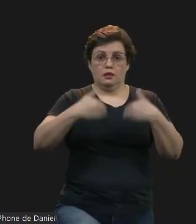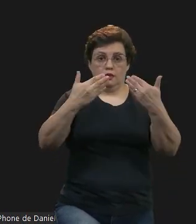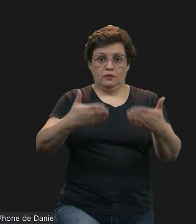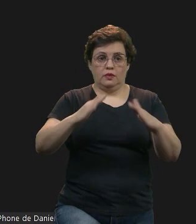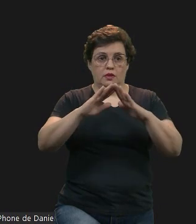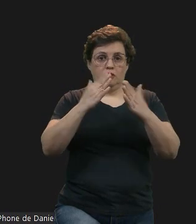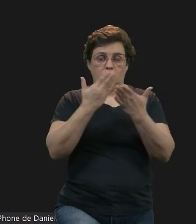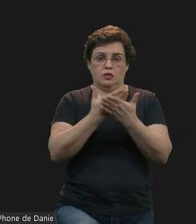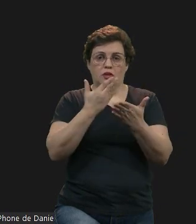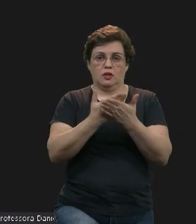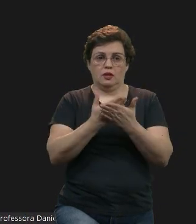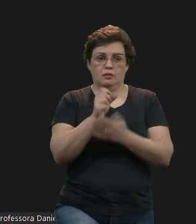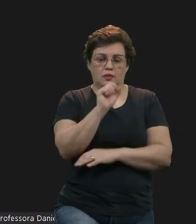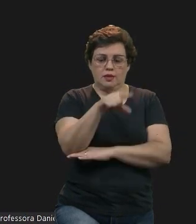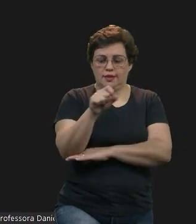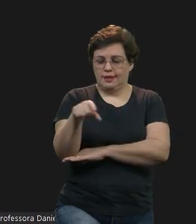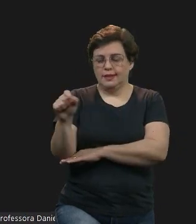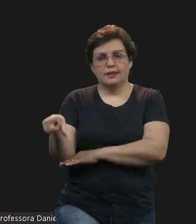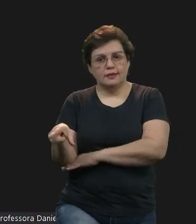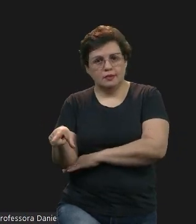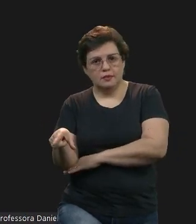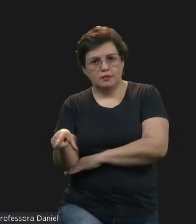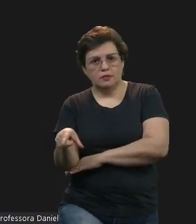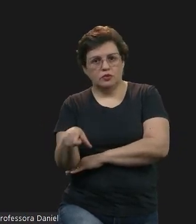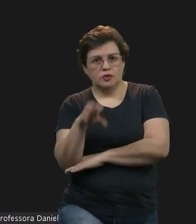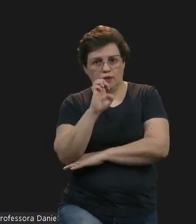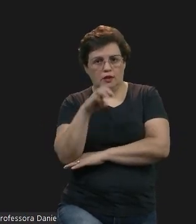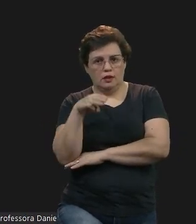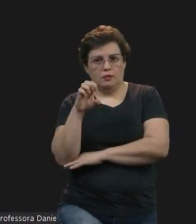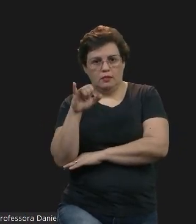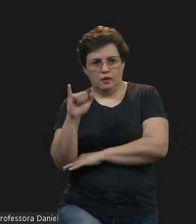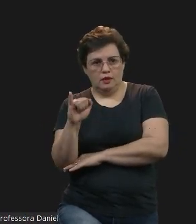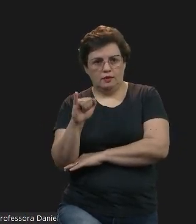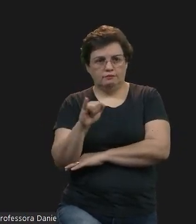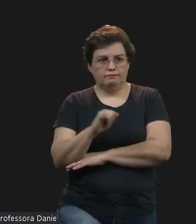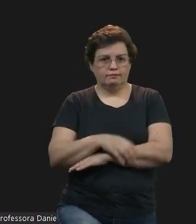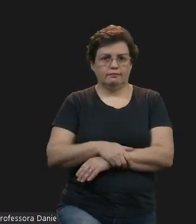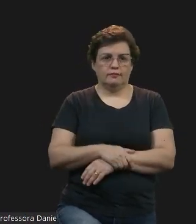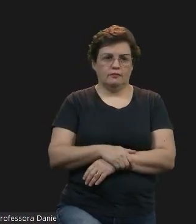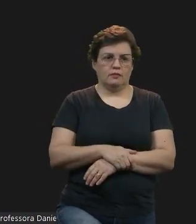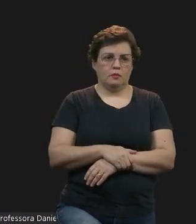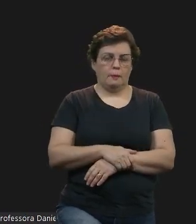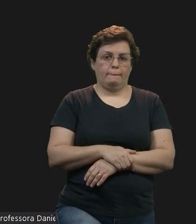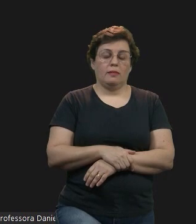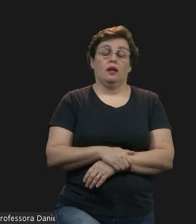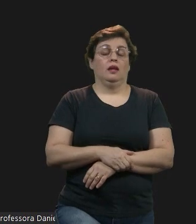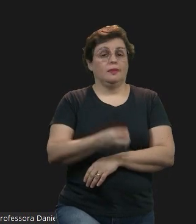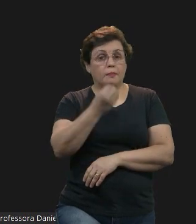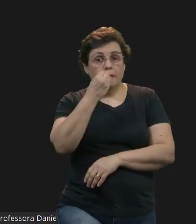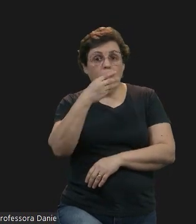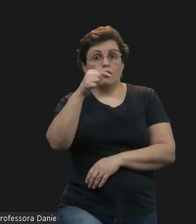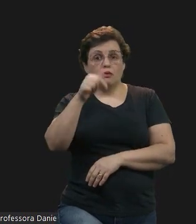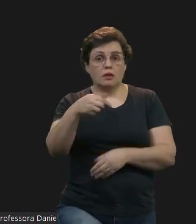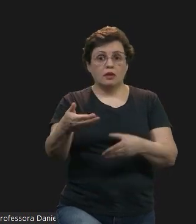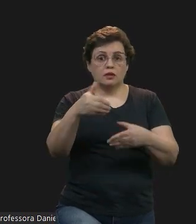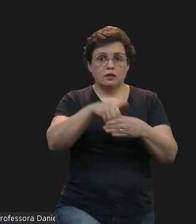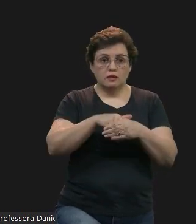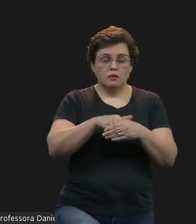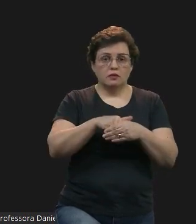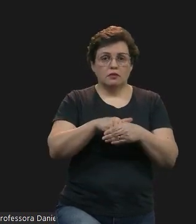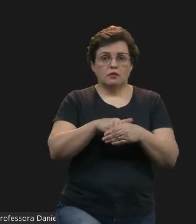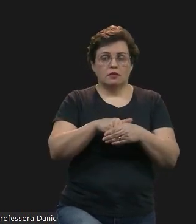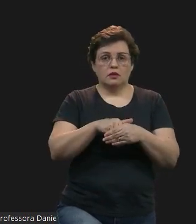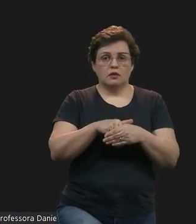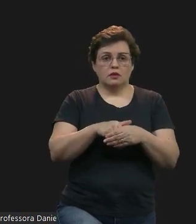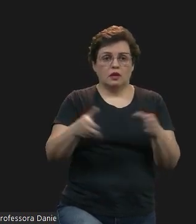Deus, colegas, que este projeto fosse votado na data de hoje, bem no 1º de junho,